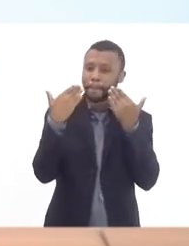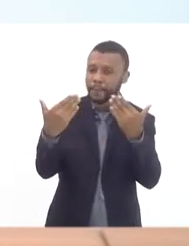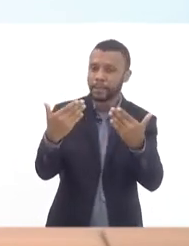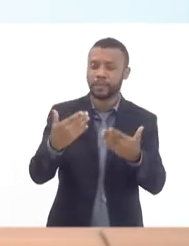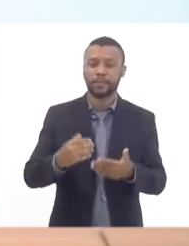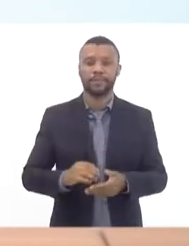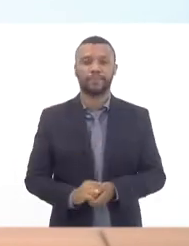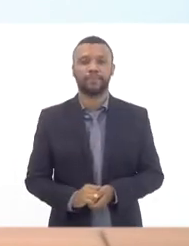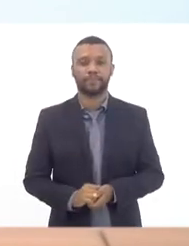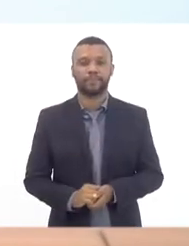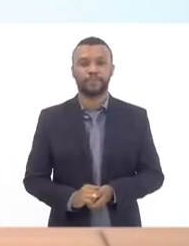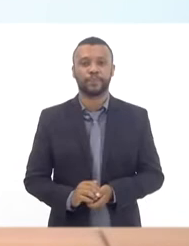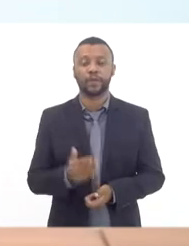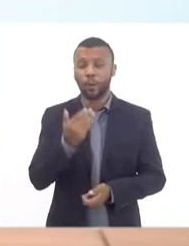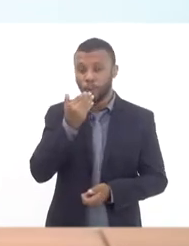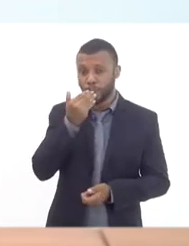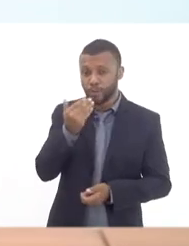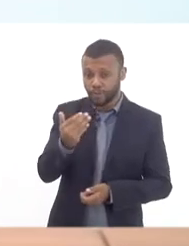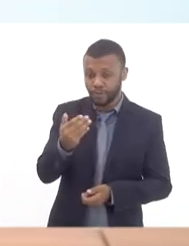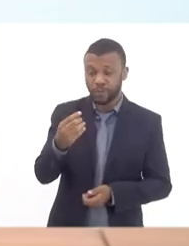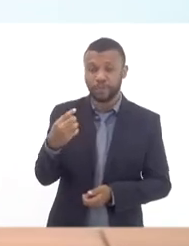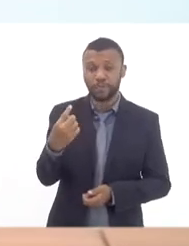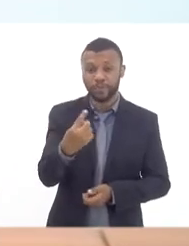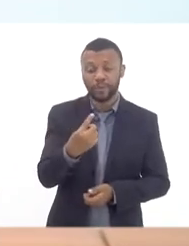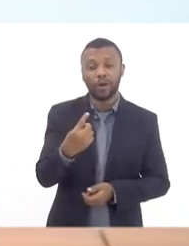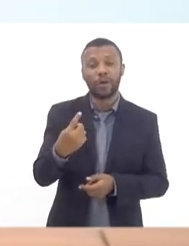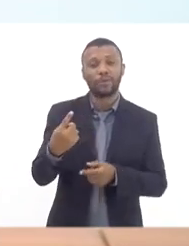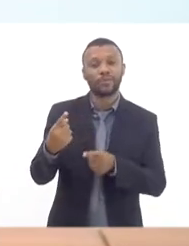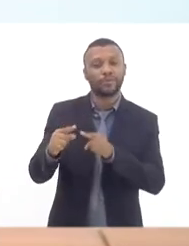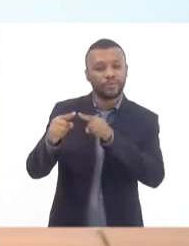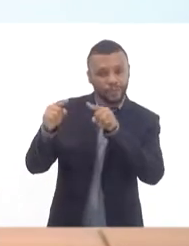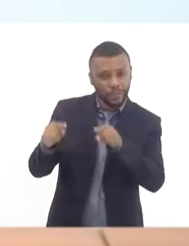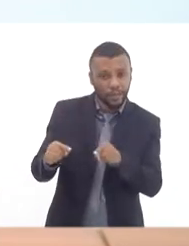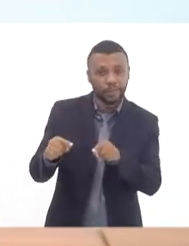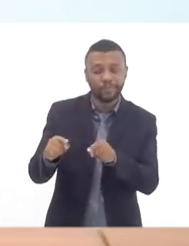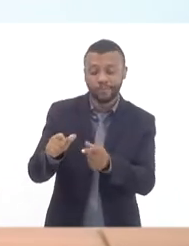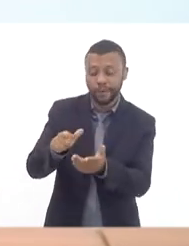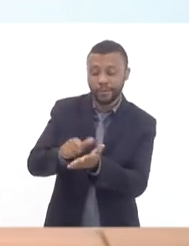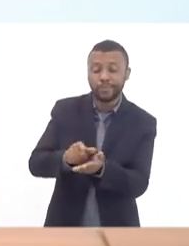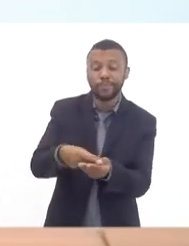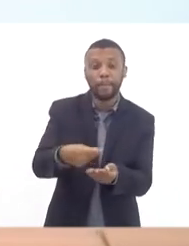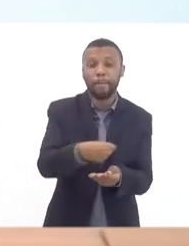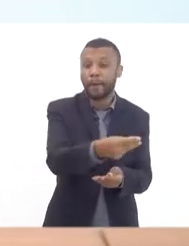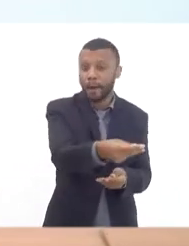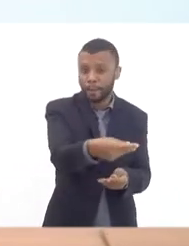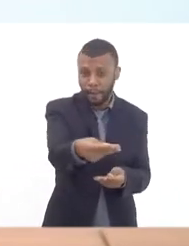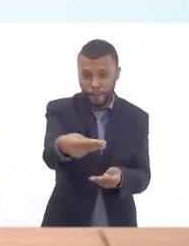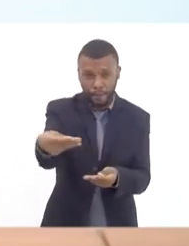Eu já pedi o nosso pessoal para estar aí distribuindo o projeto de lei.